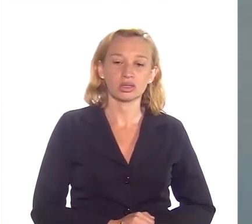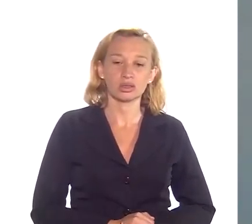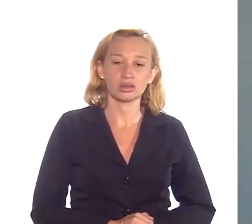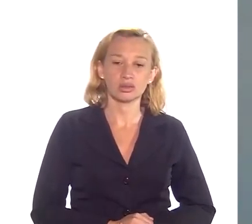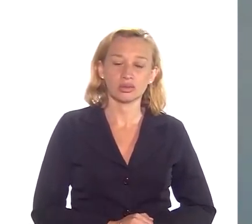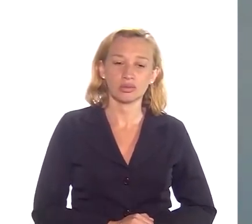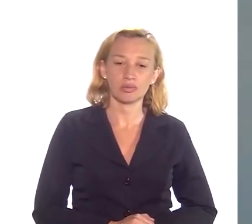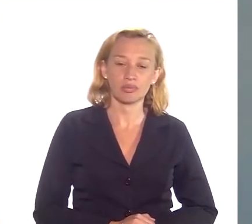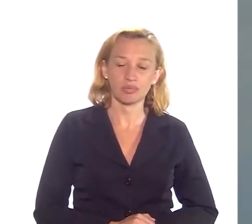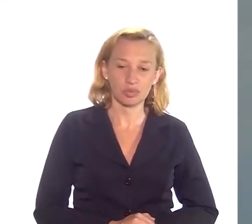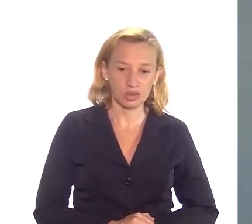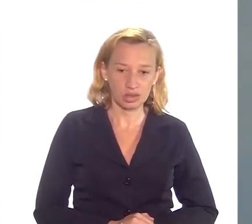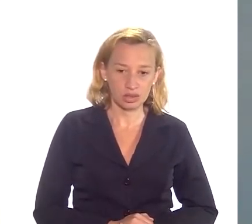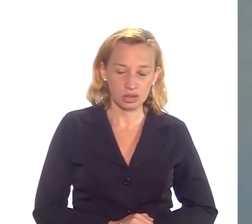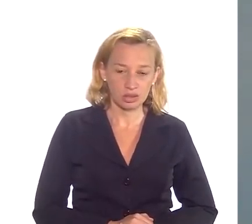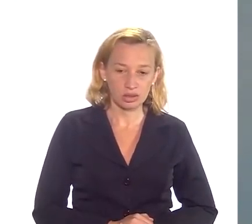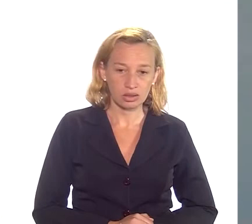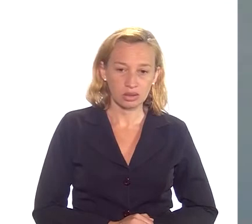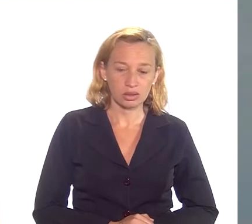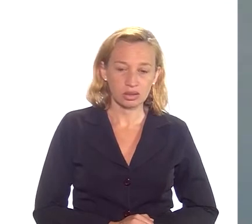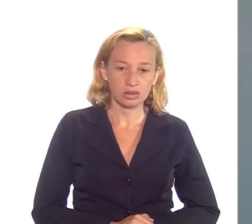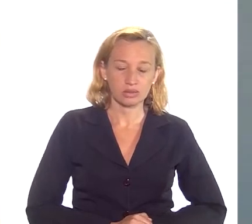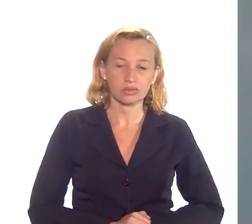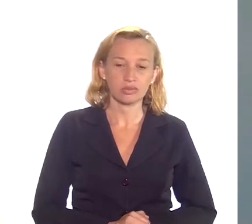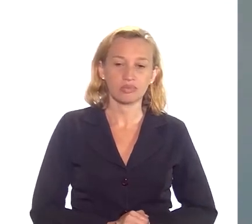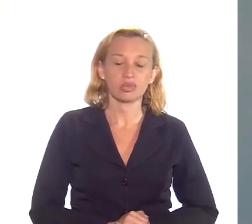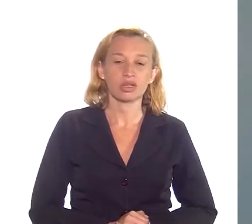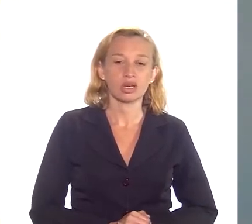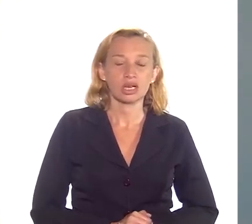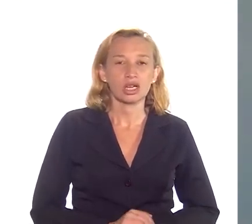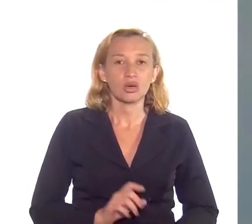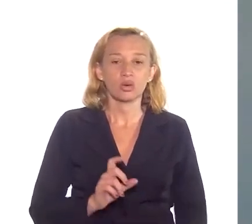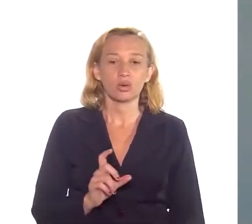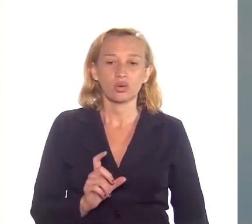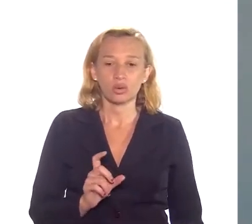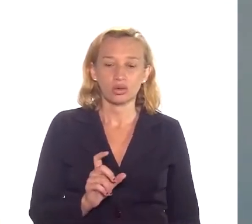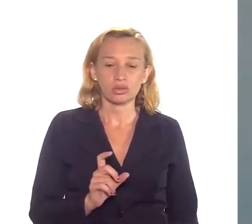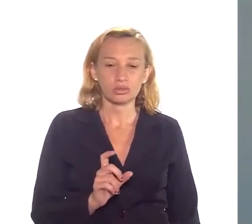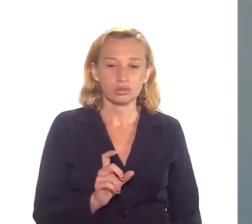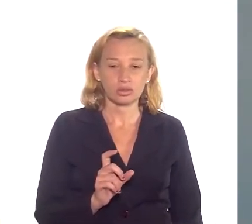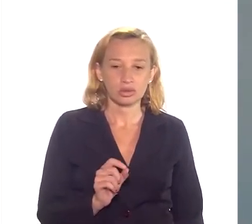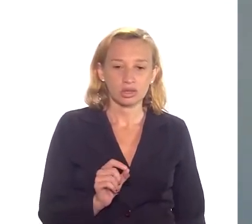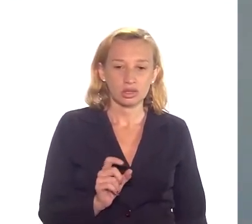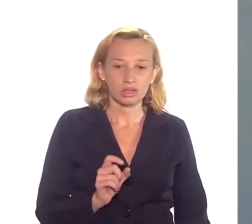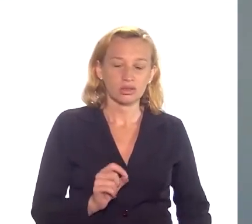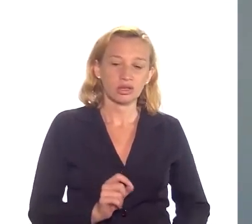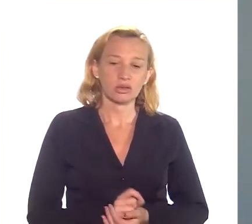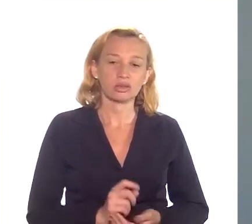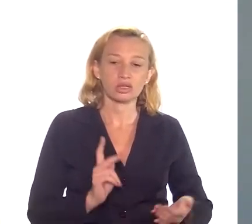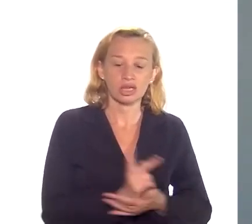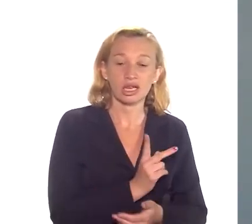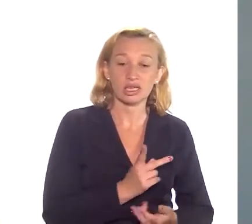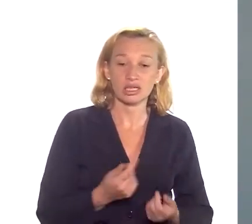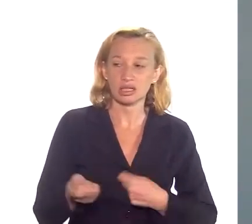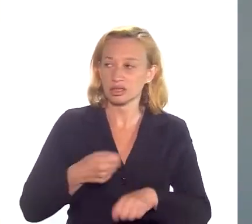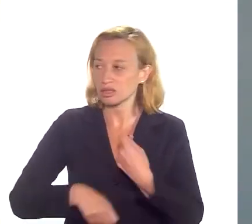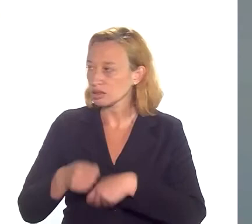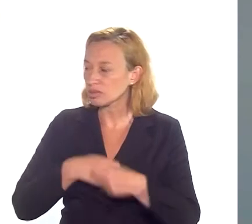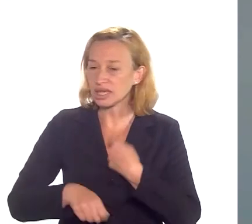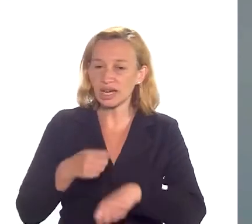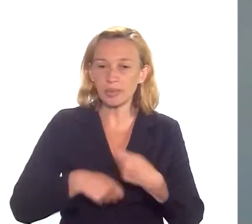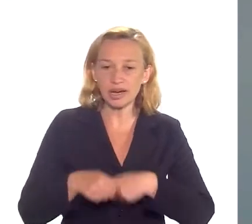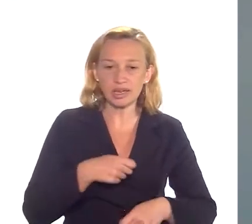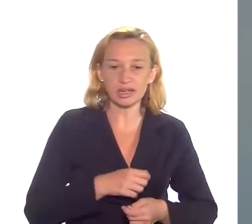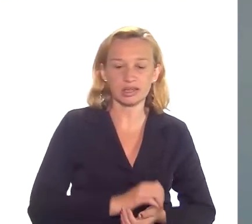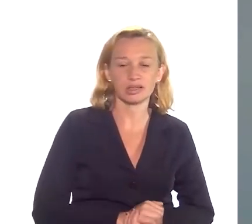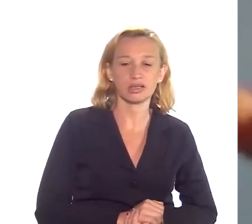no Sebrae é que, como uma entidade promotora, né, da micro e pequena empresa e do empreendedorismo, o que cabe a gente nessa pauta é a